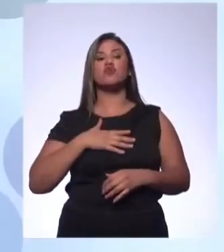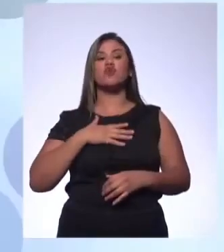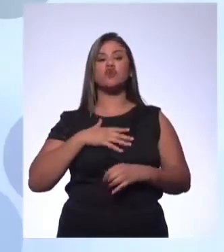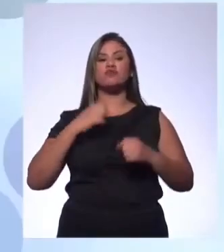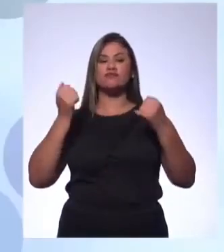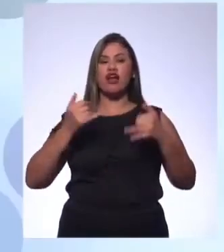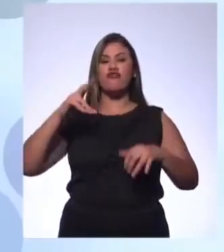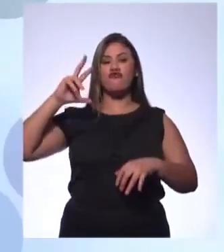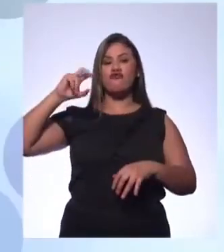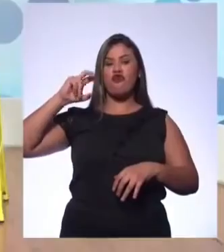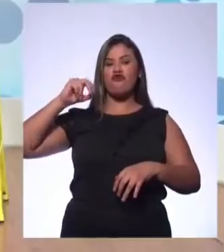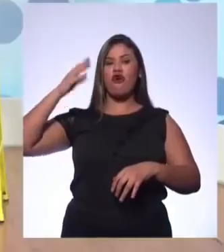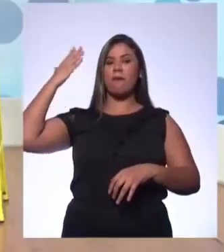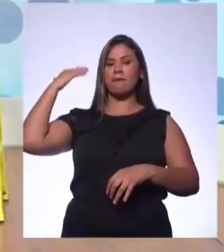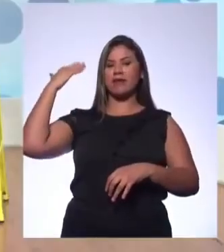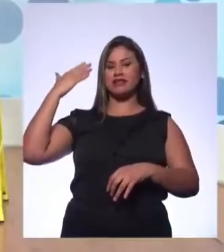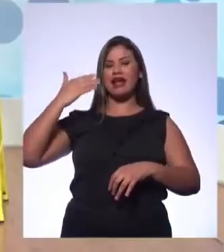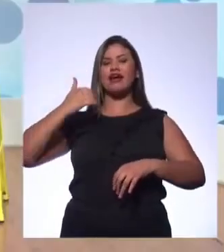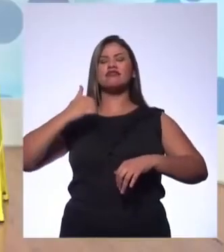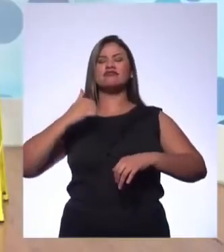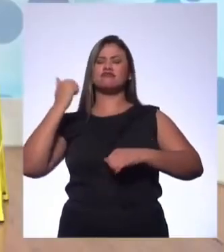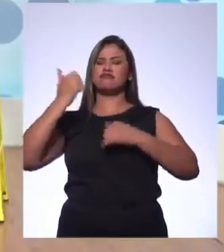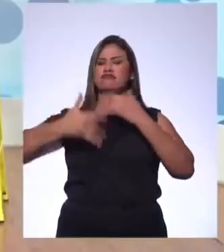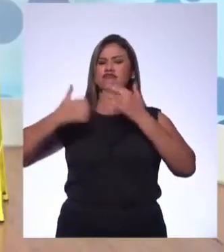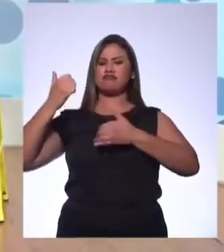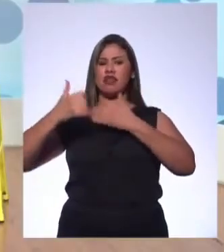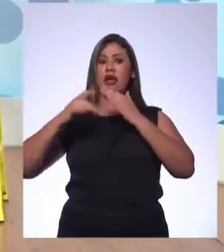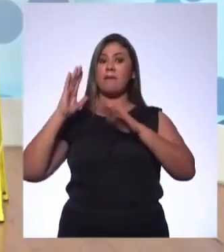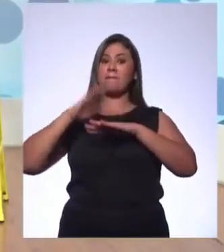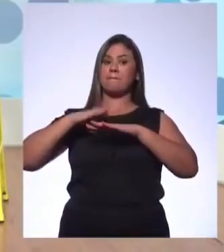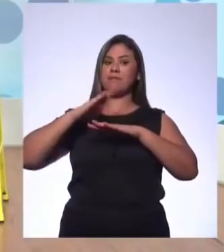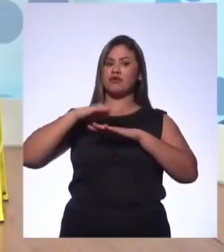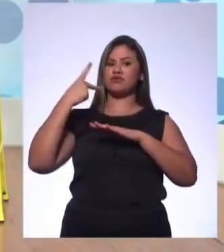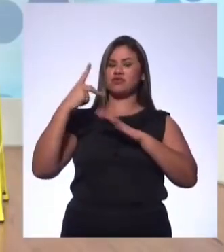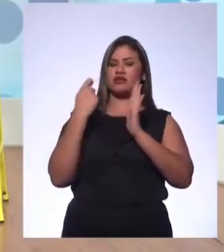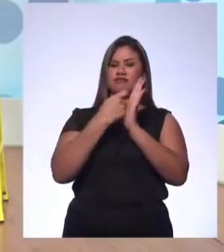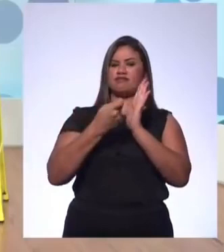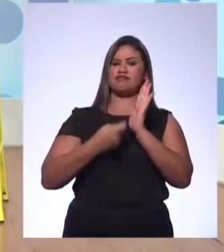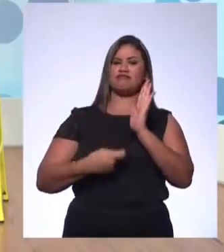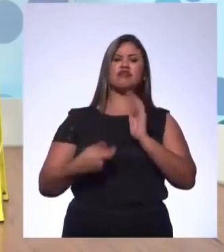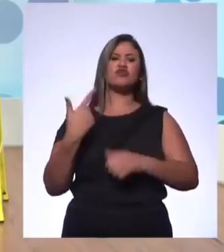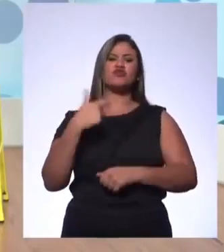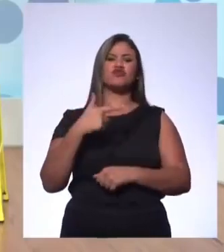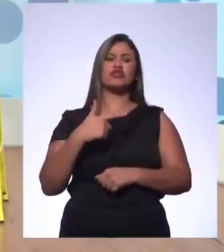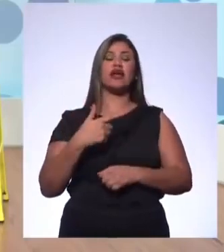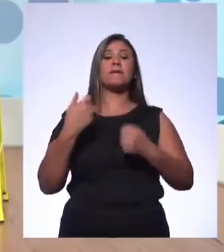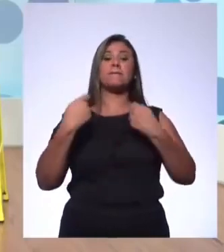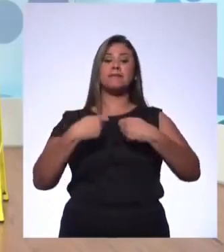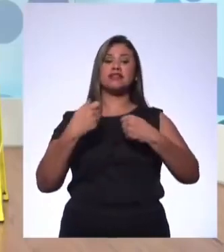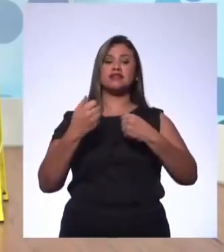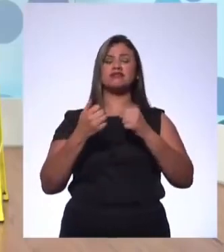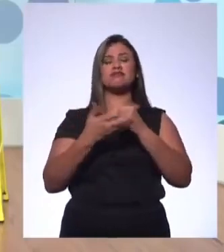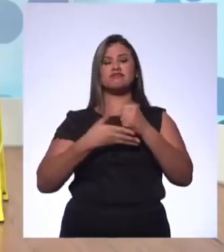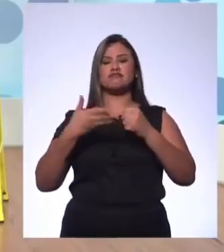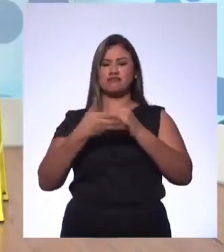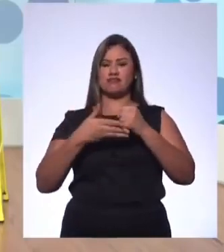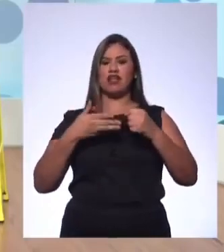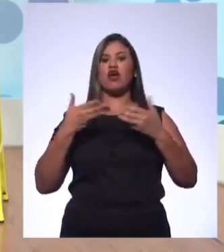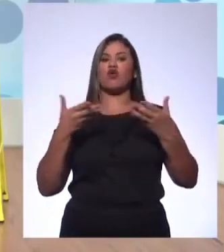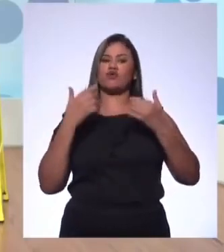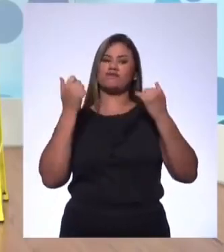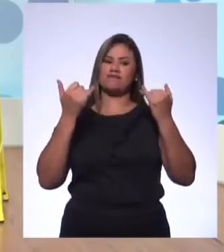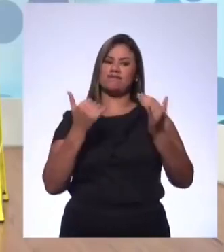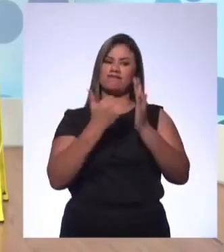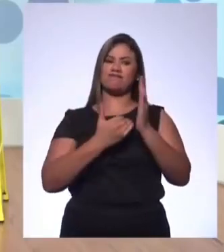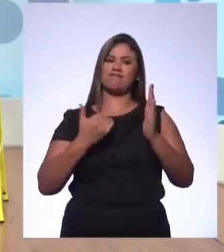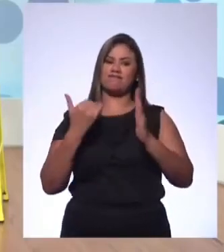avó, nossa, contava história pra caramba, mas minha avó não era escritora, não era literata, né? Então tem que ter uma estrutura ali. Sobre isso conversaremos hoje. Mas